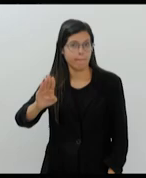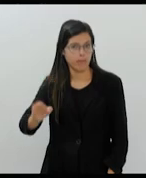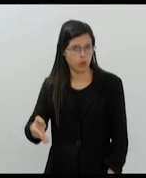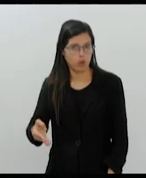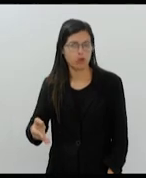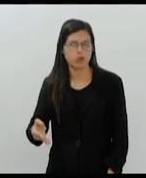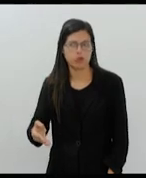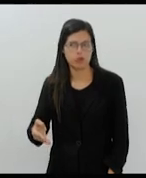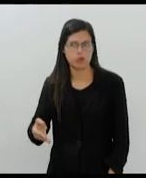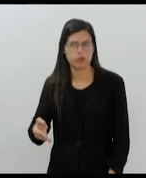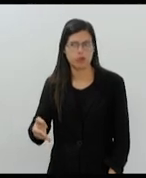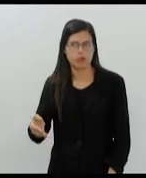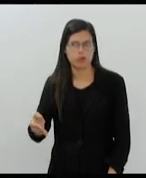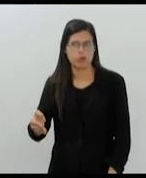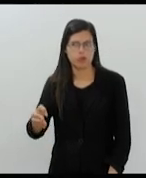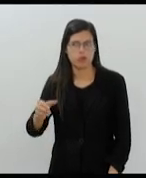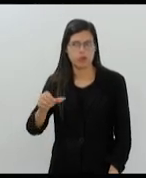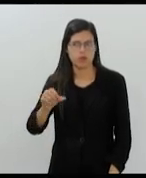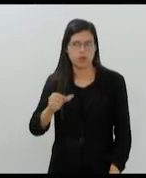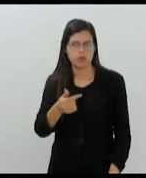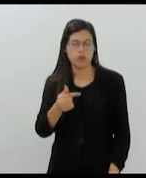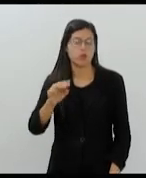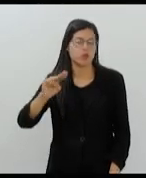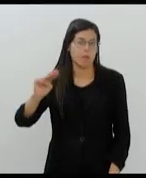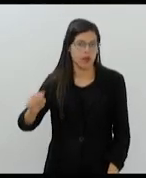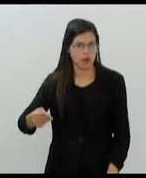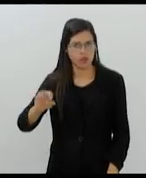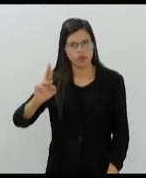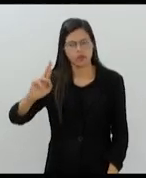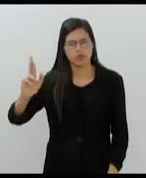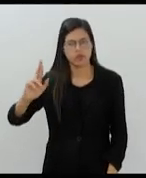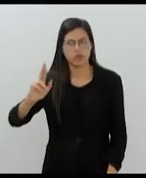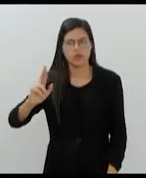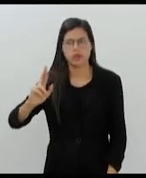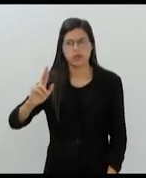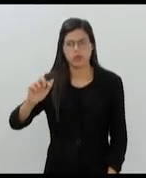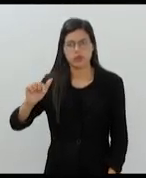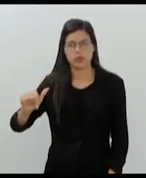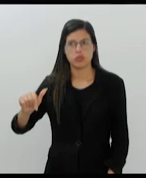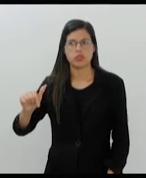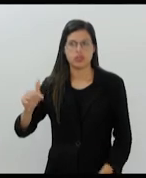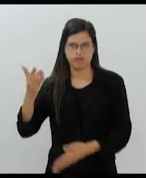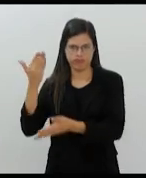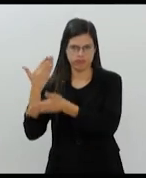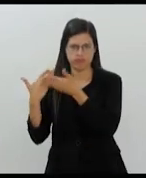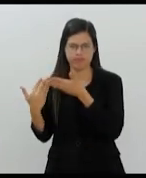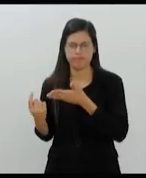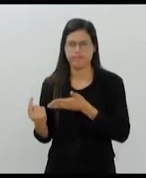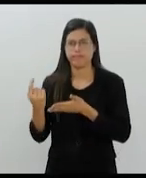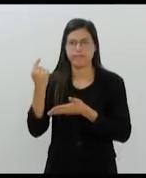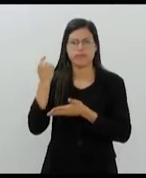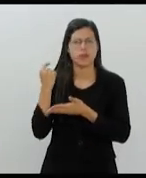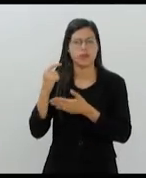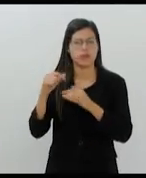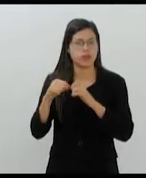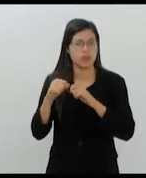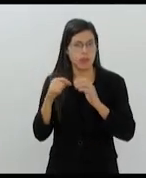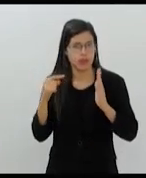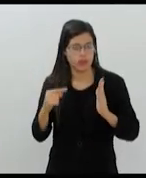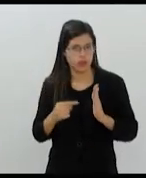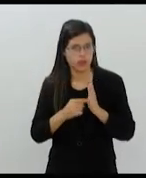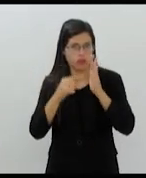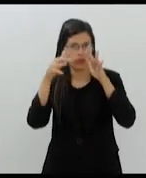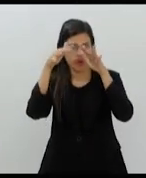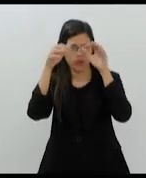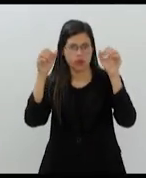salvo erro de memória, 92 milhões de reais. Naquela ocasião, fizemos uma denúncia ao Tribunal